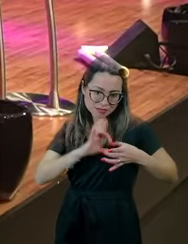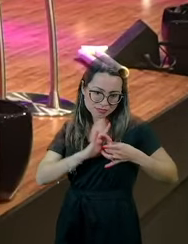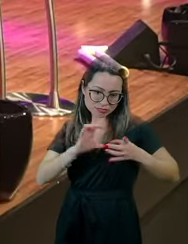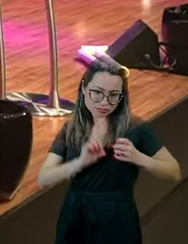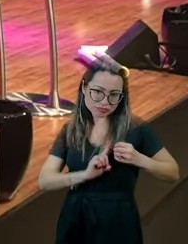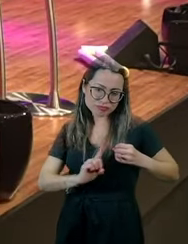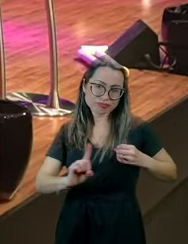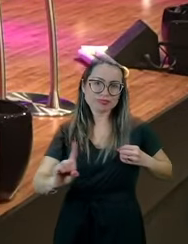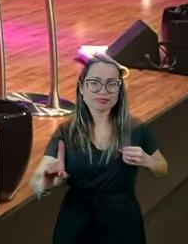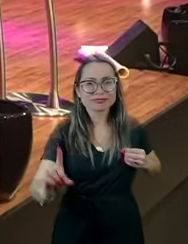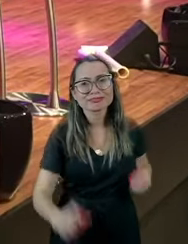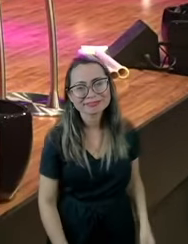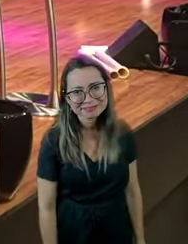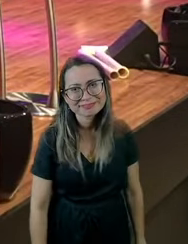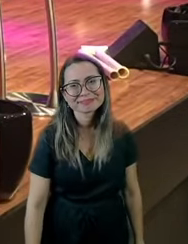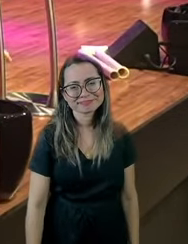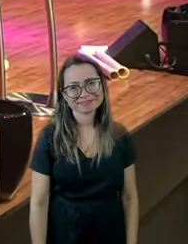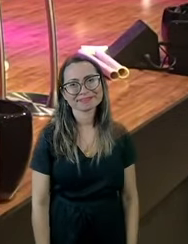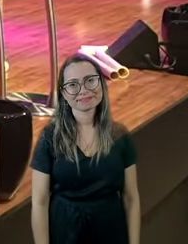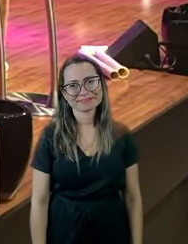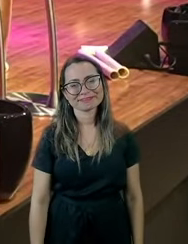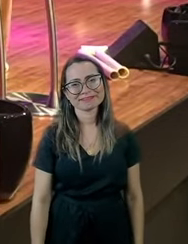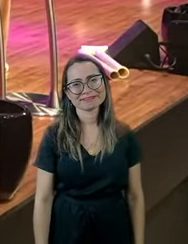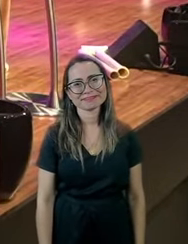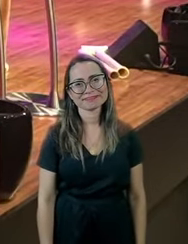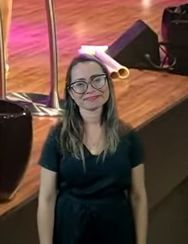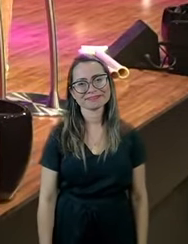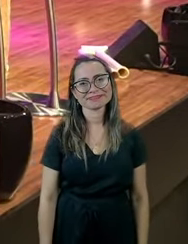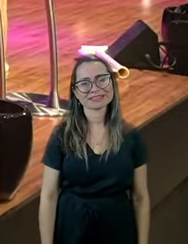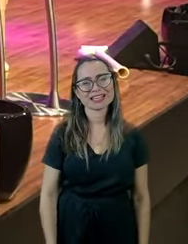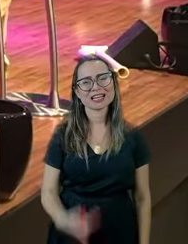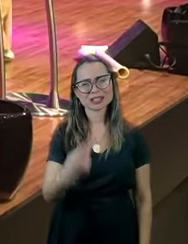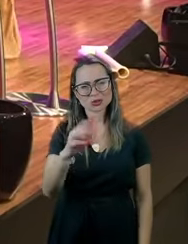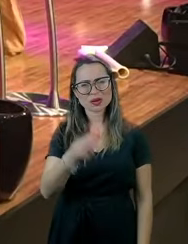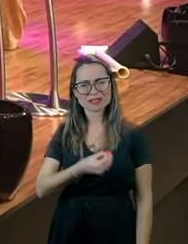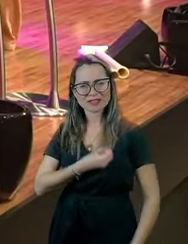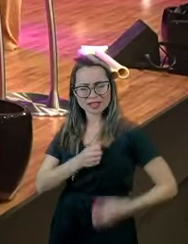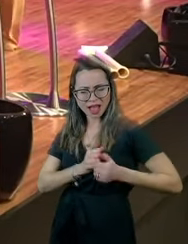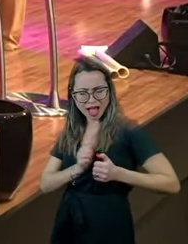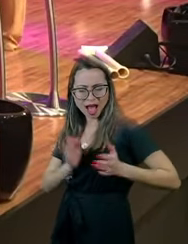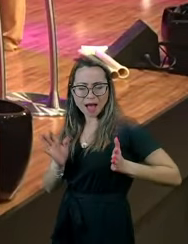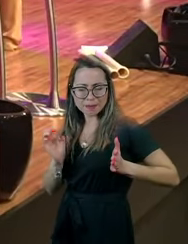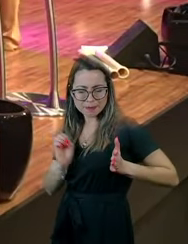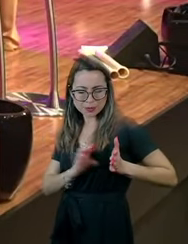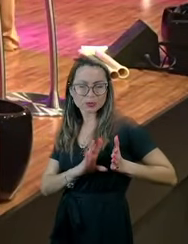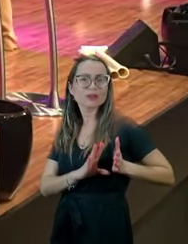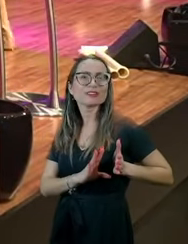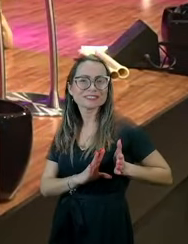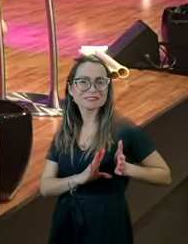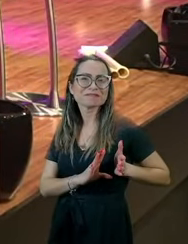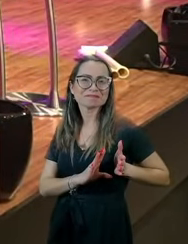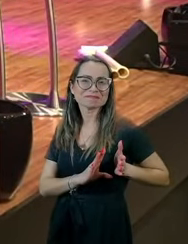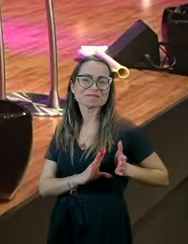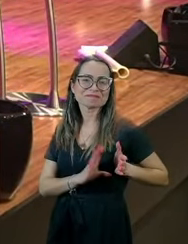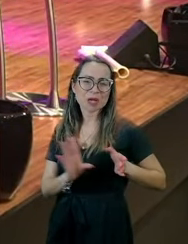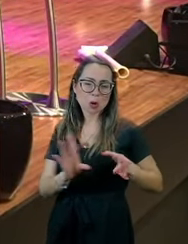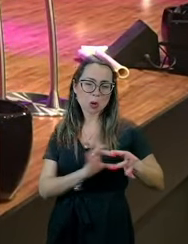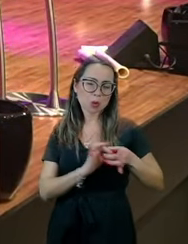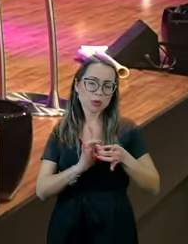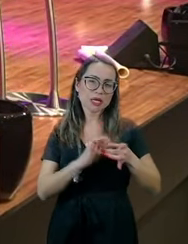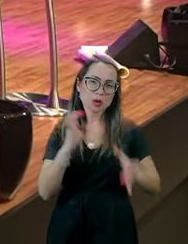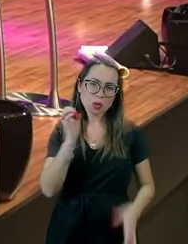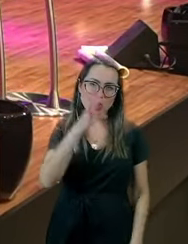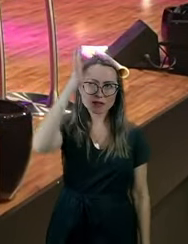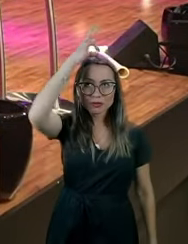Deus. Mas se abra para o novo. Se abra para conexões novas que vêm do